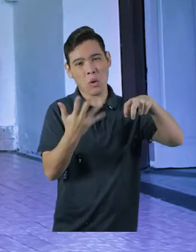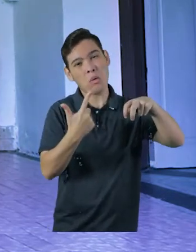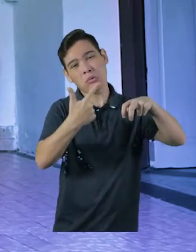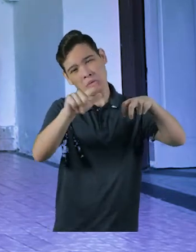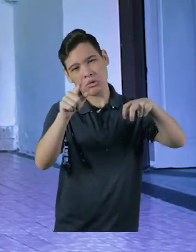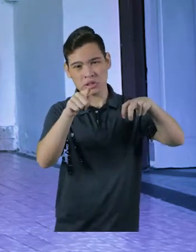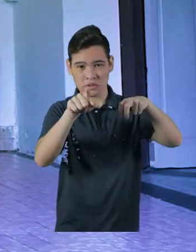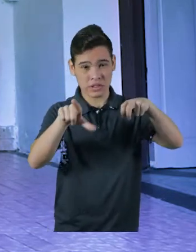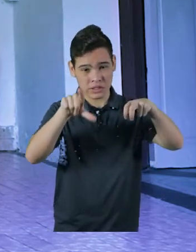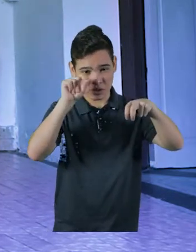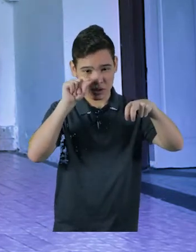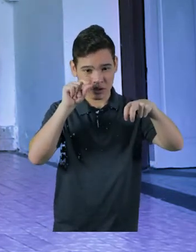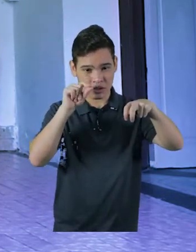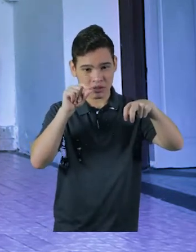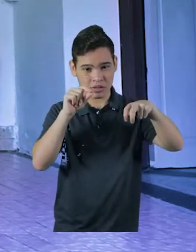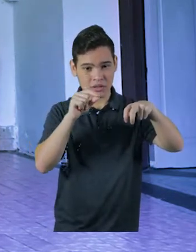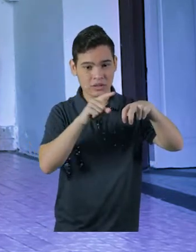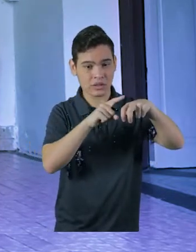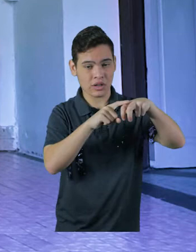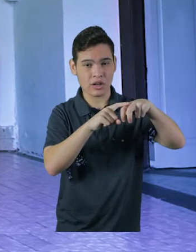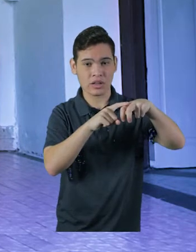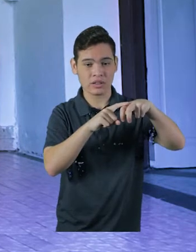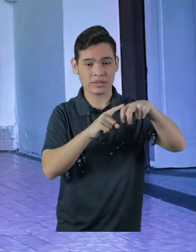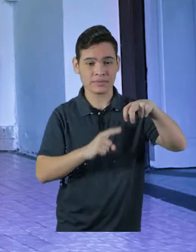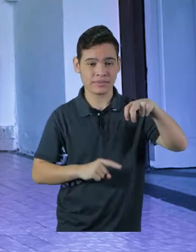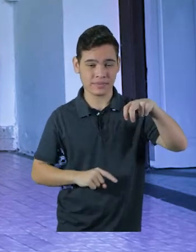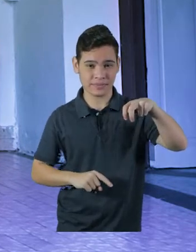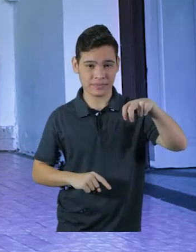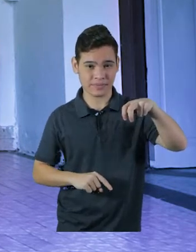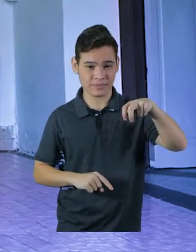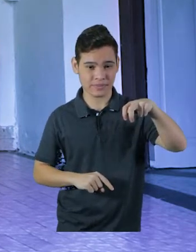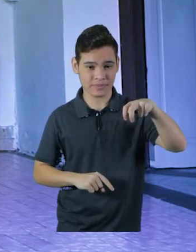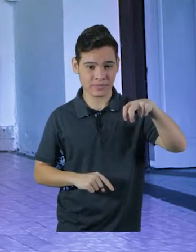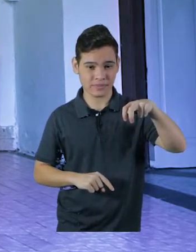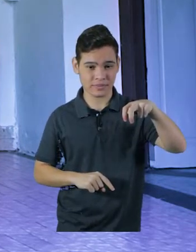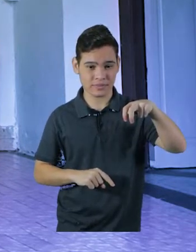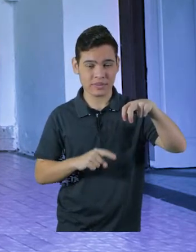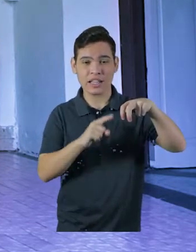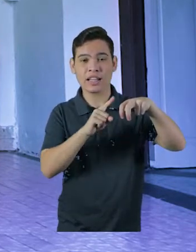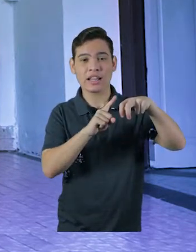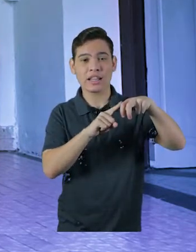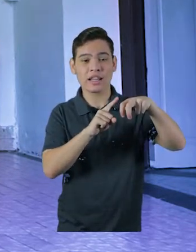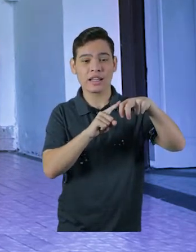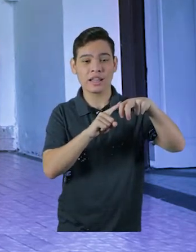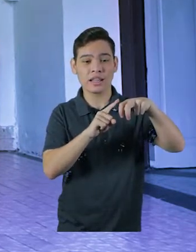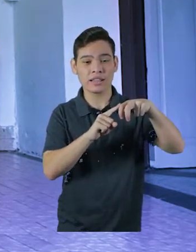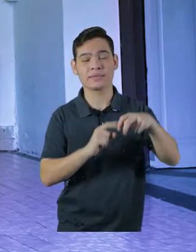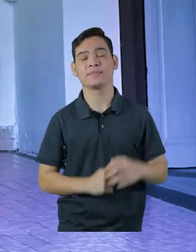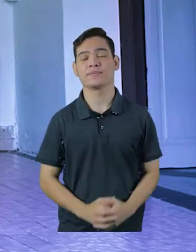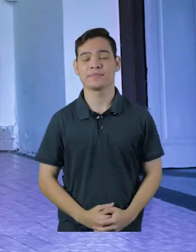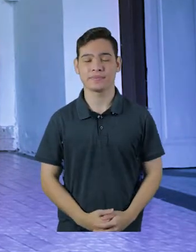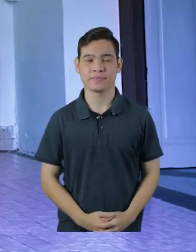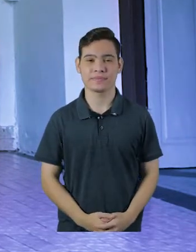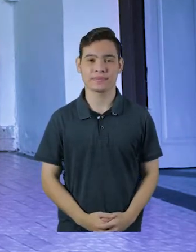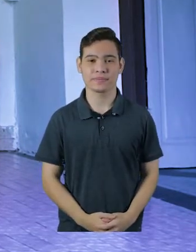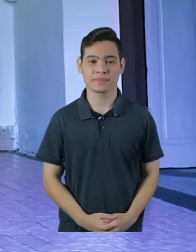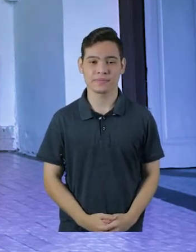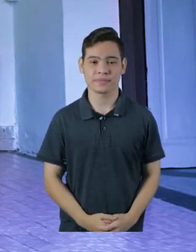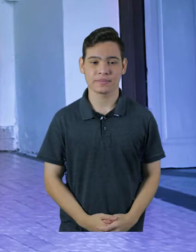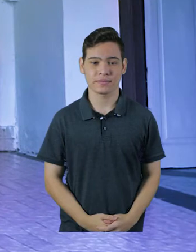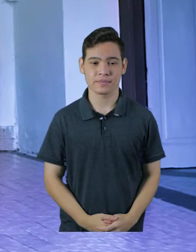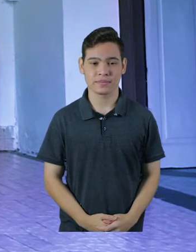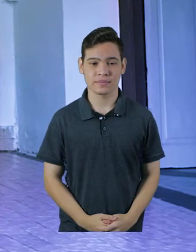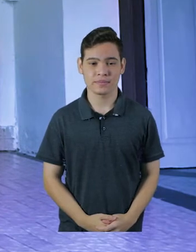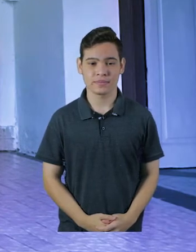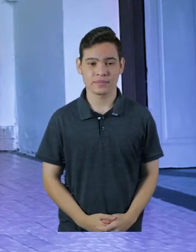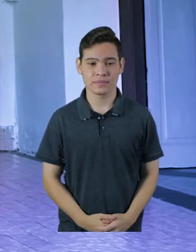para interagir, para dançar junto, né? Para ser o seu estímulo de improvisação. A gente